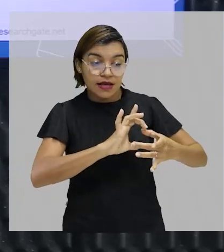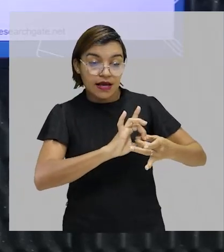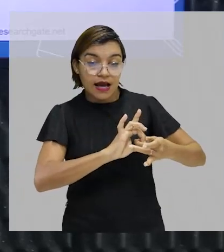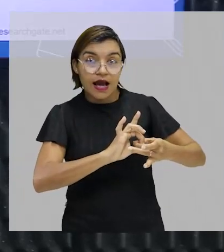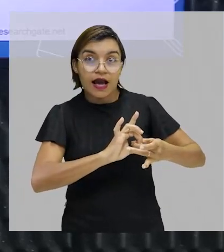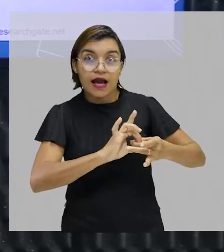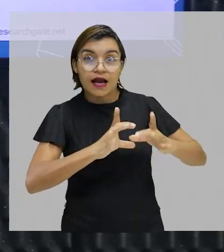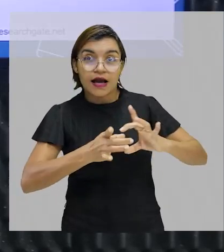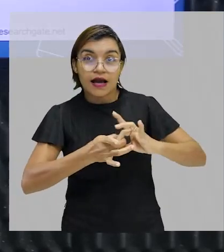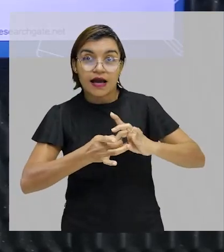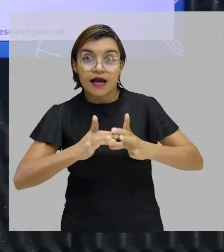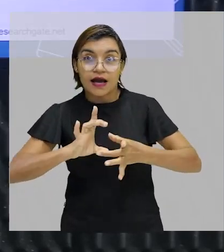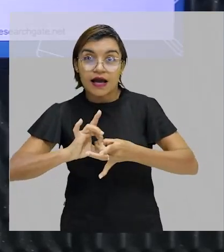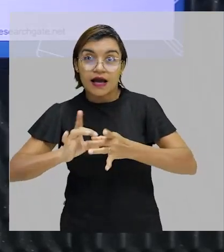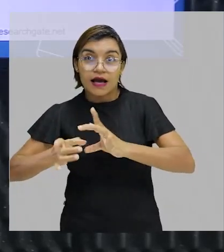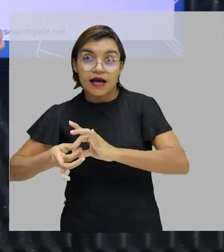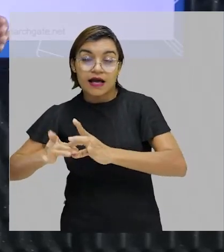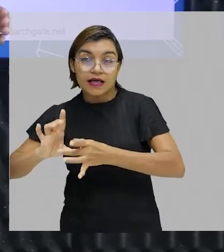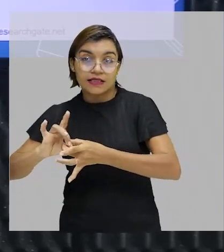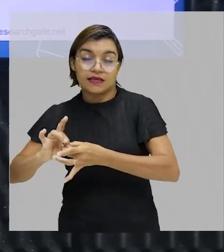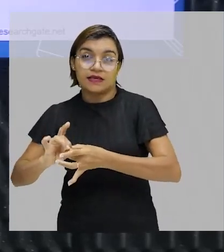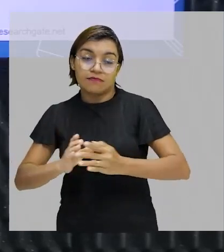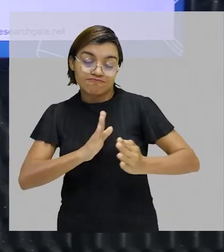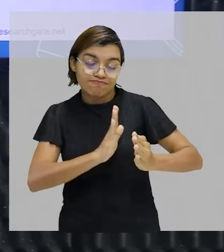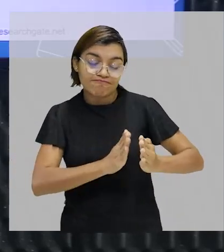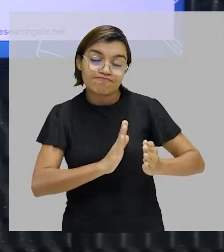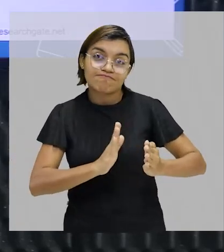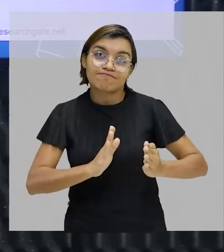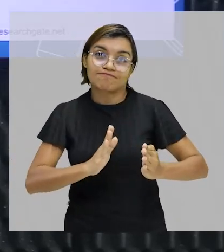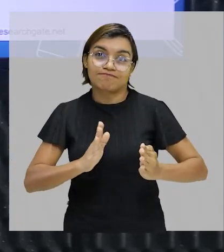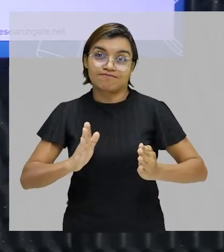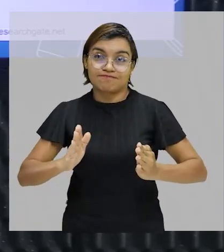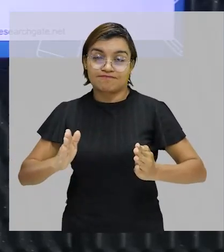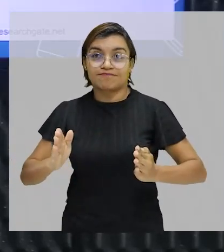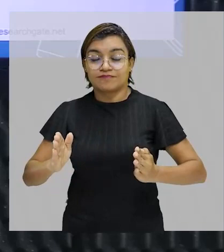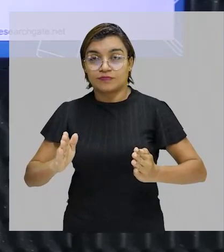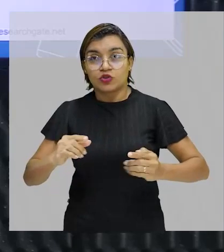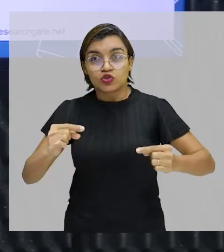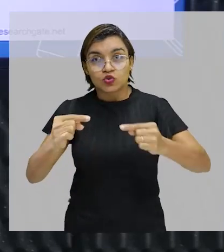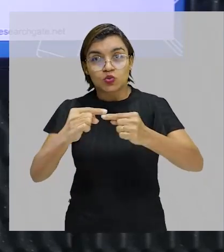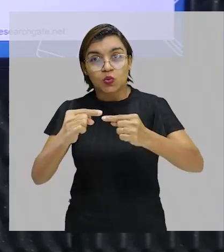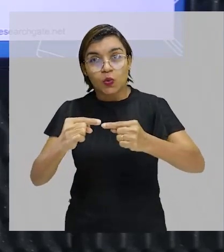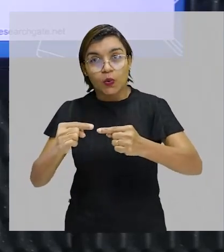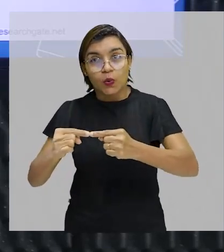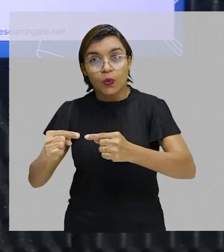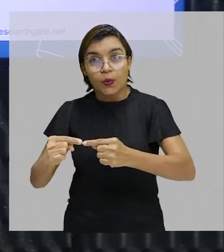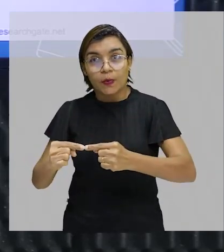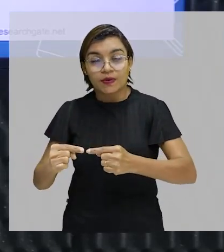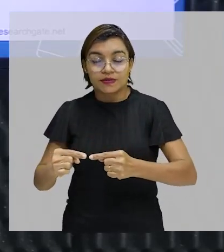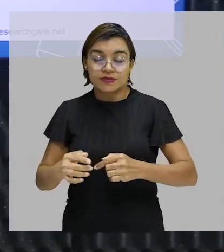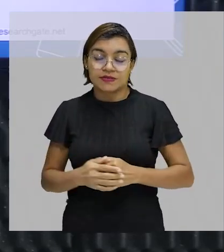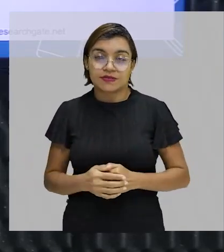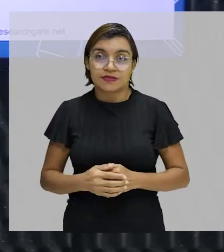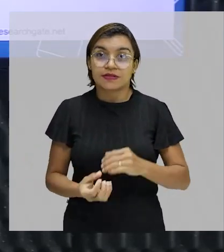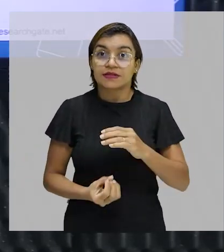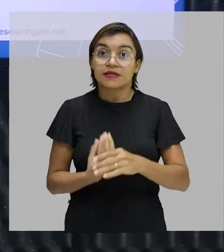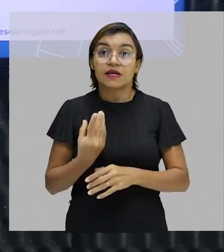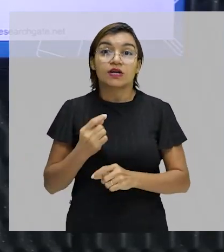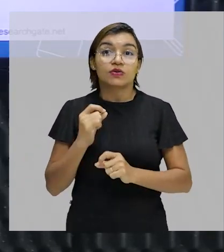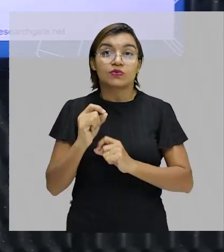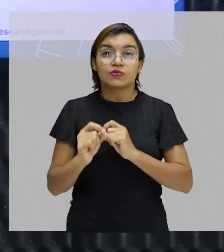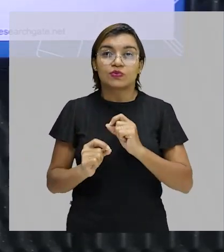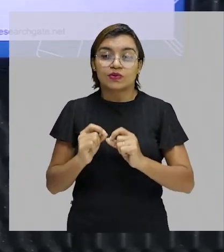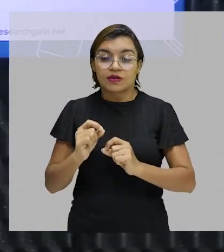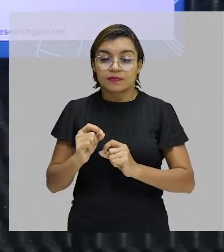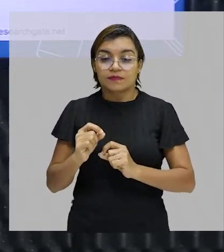seja, formar uma sequência elevada de combinações, certo? Gerando dessa forma